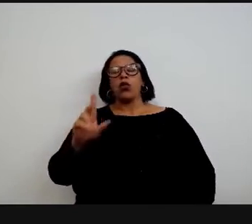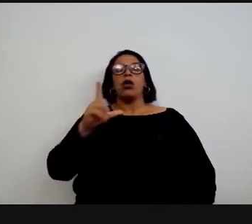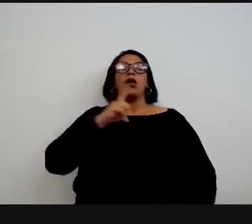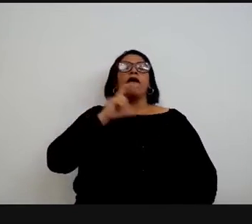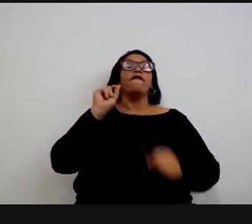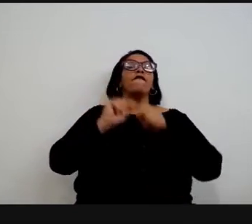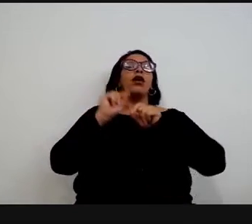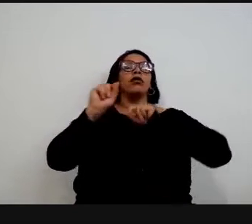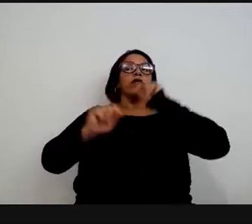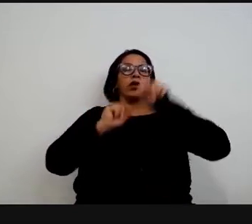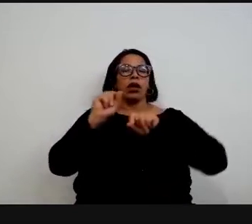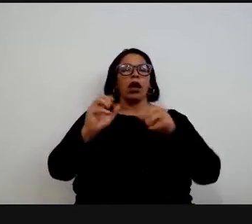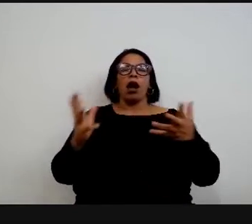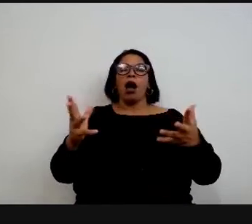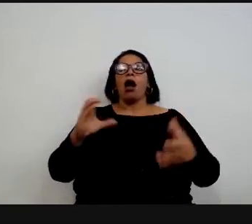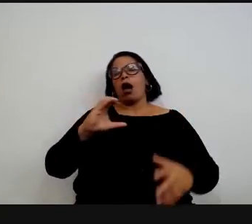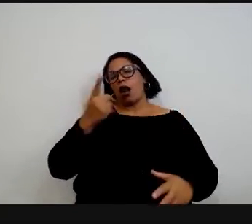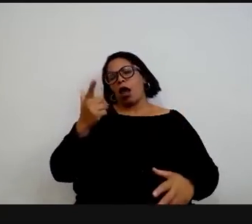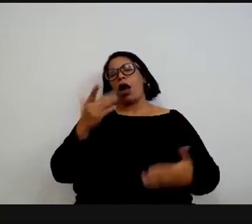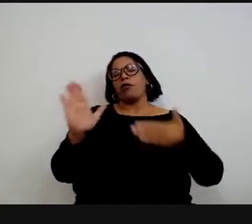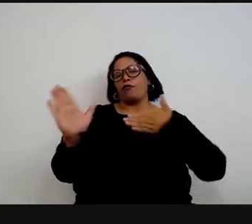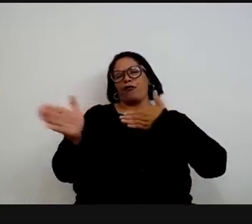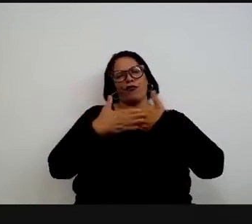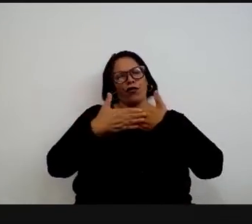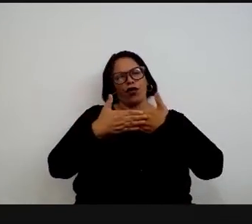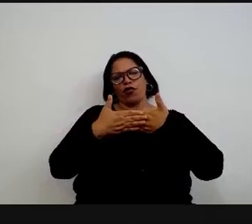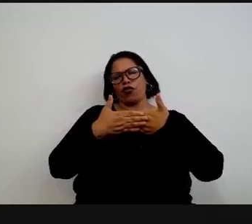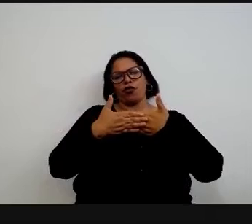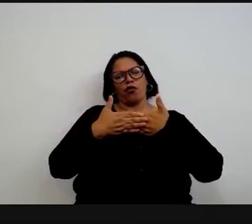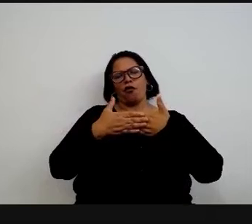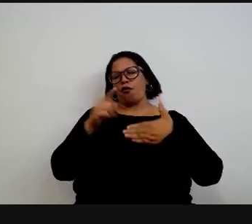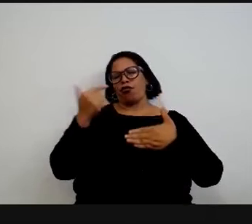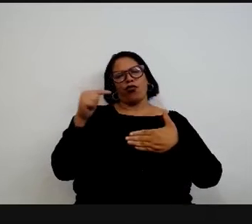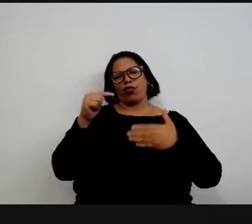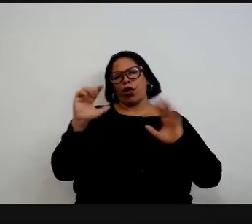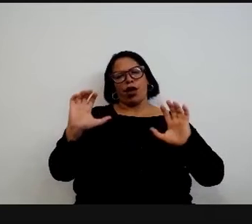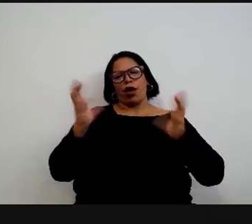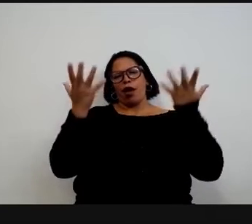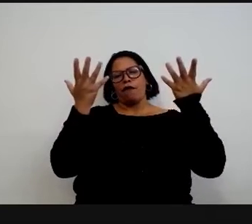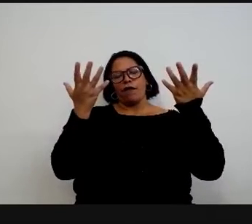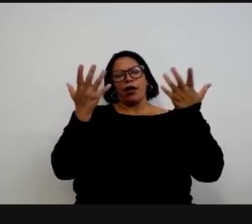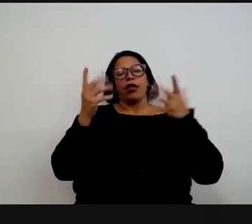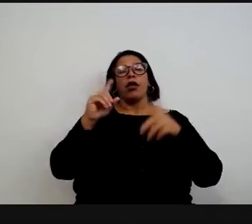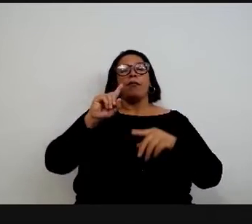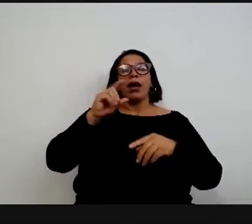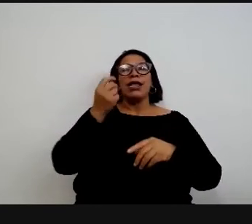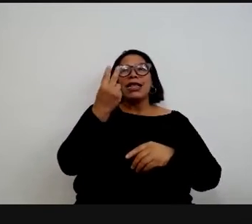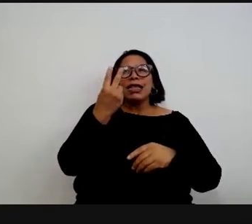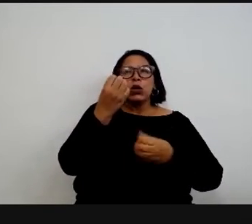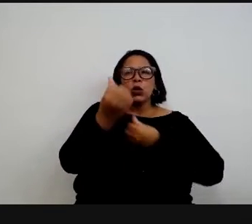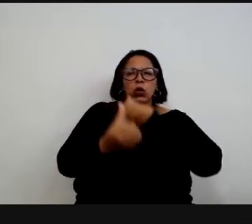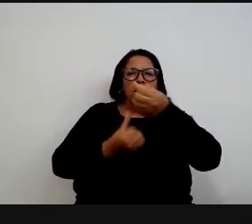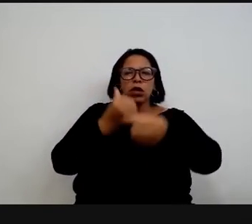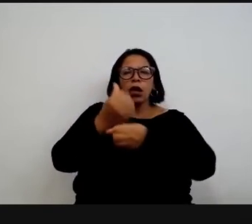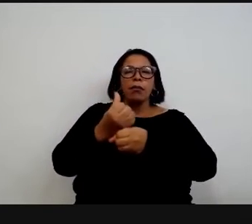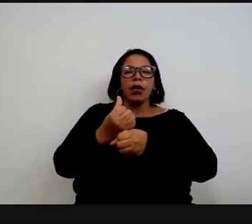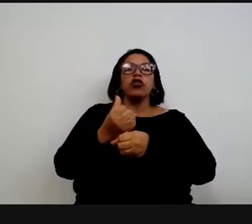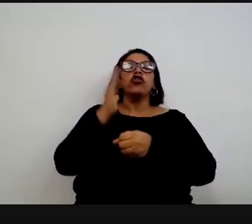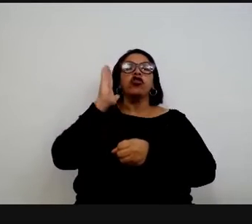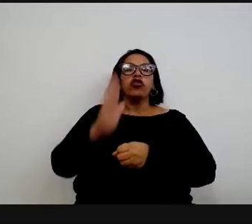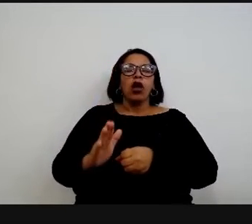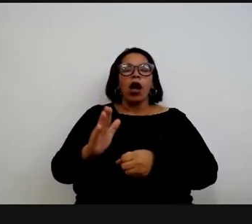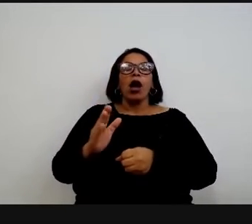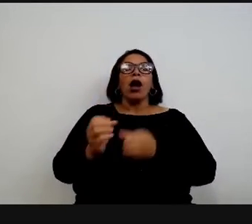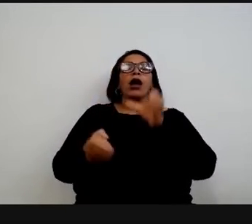nós fazemos? Claro que com a pandemia nós fechamos, não tivemos mais exposições, mas desde o segundo semestre do ano passado para cá, nós